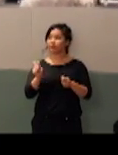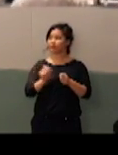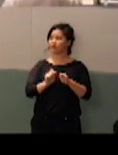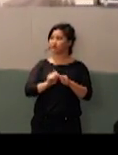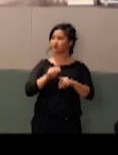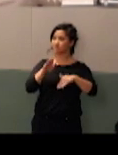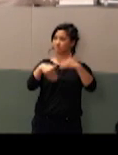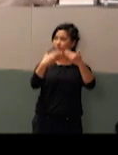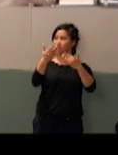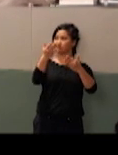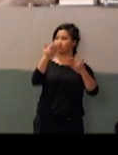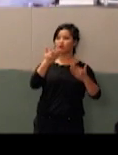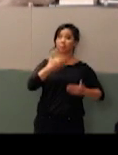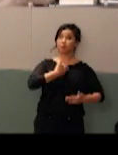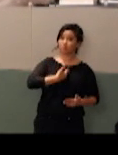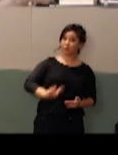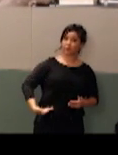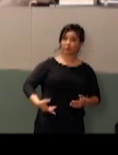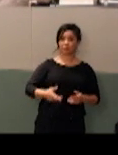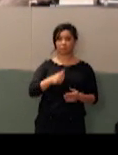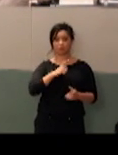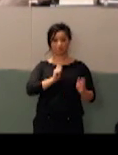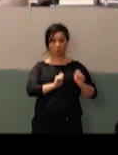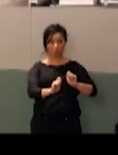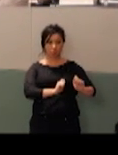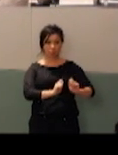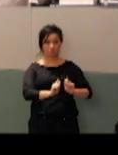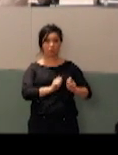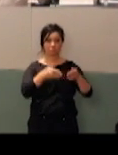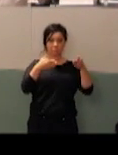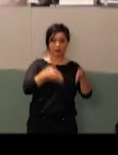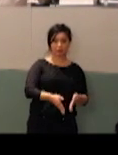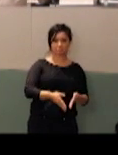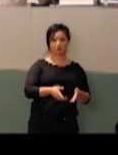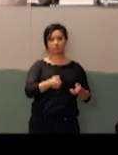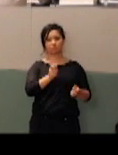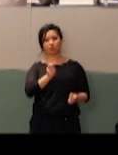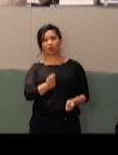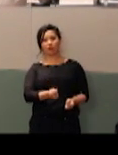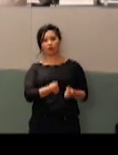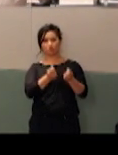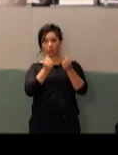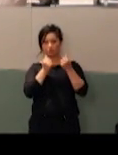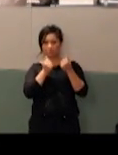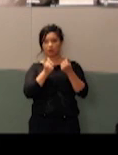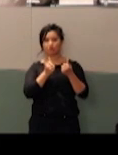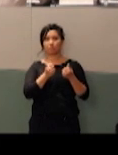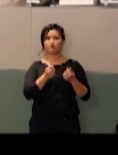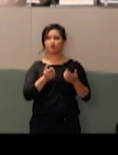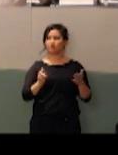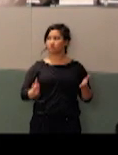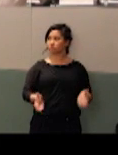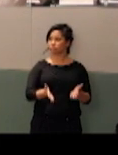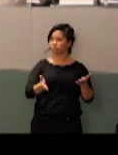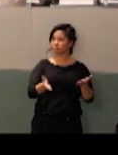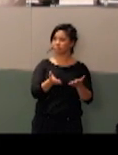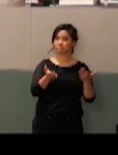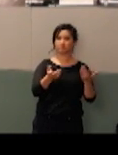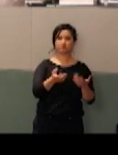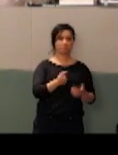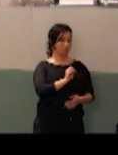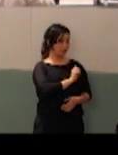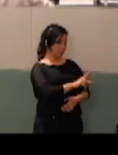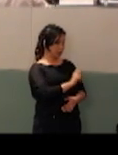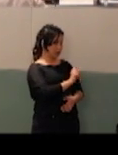o Estado controlando, o Estado presente na economia, como indutor, como um fator